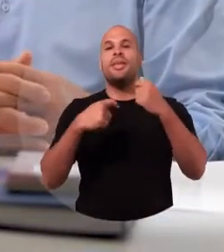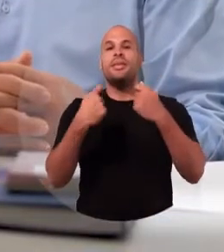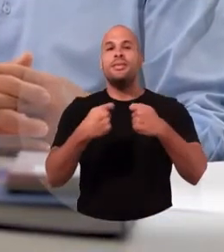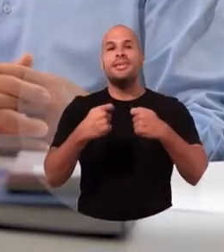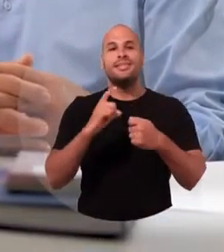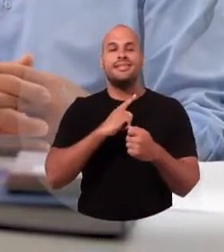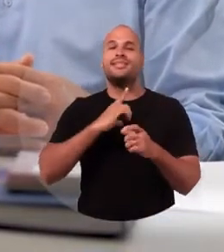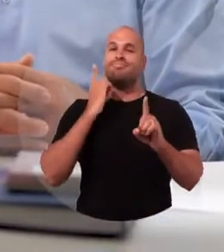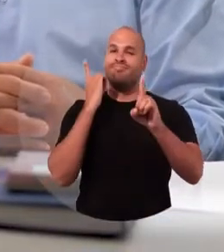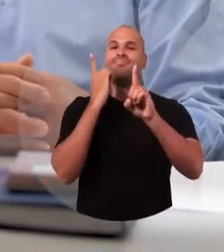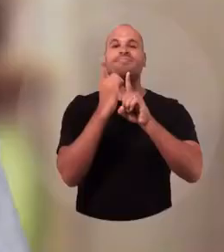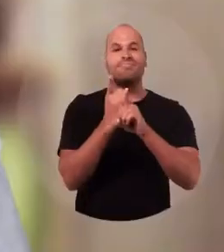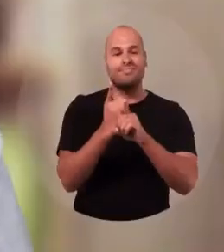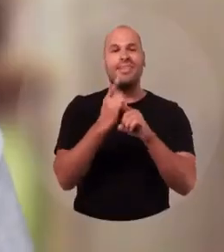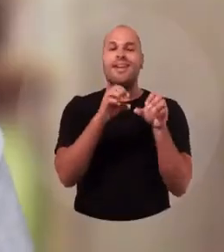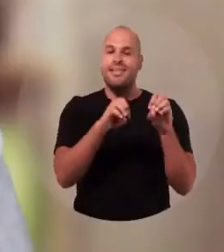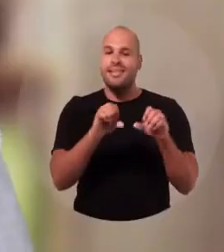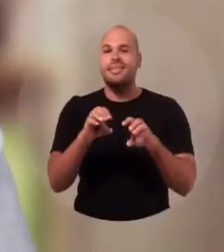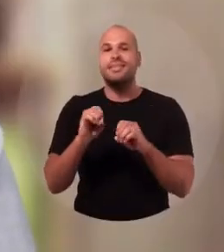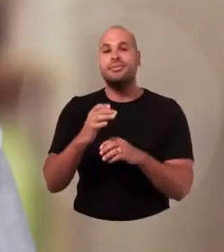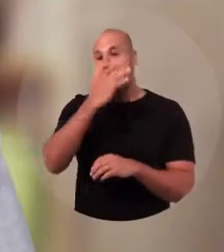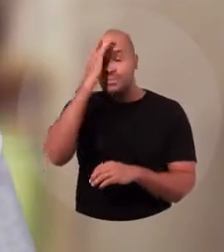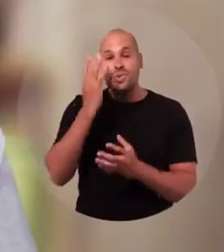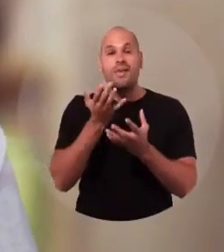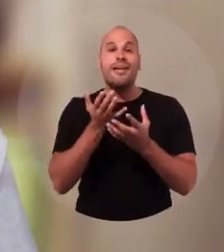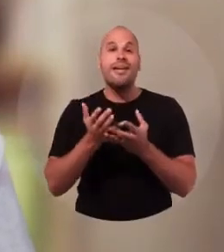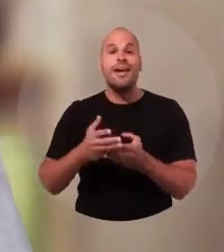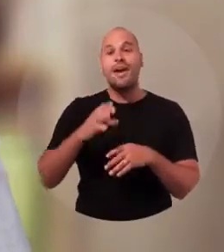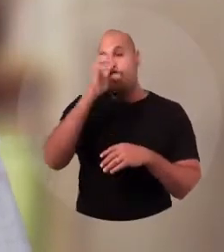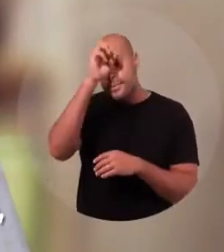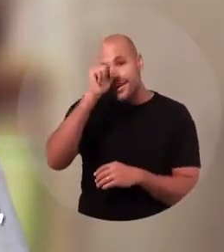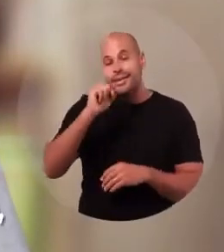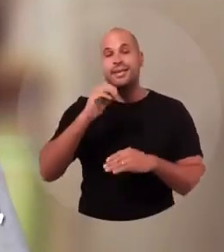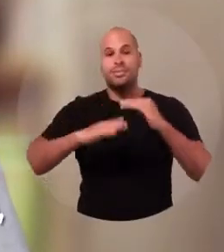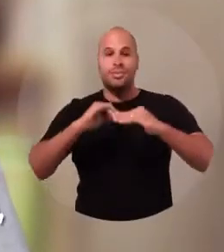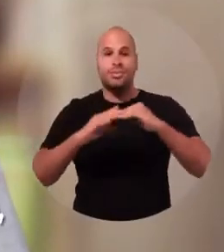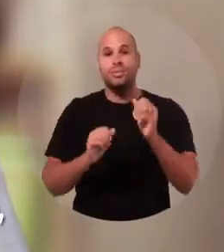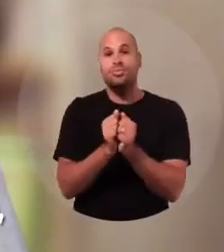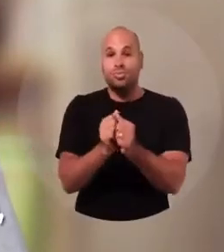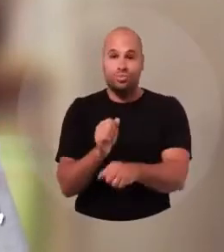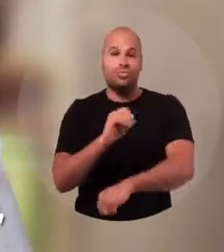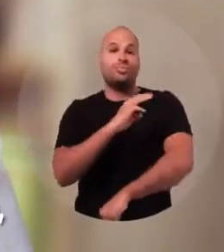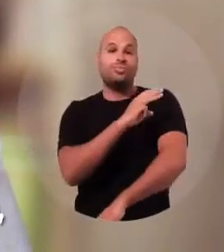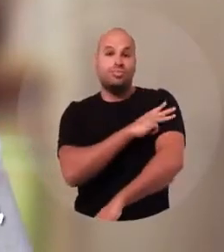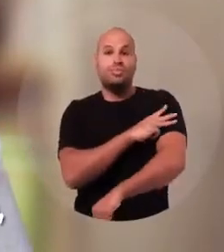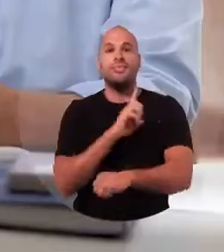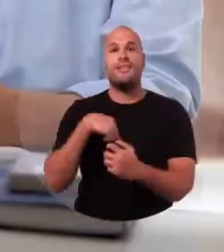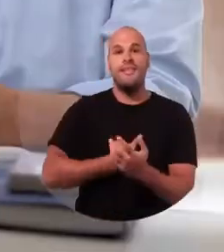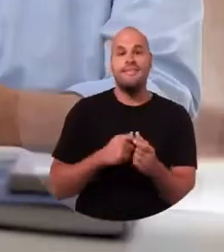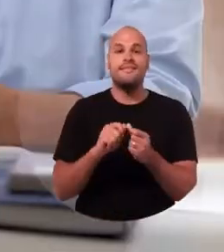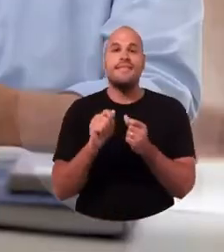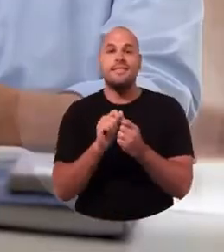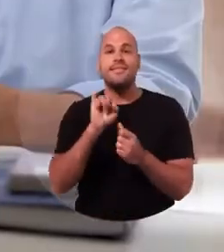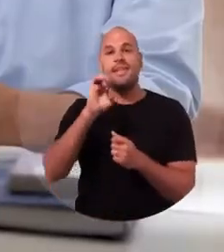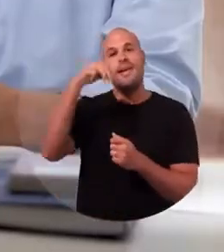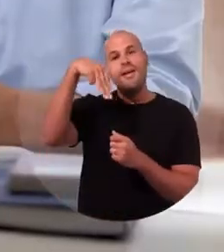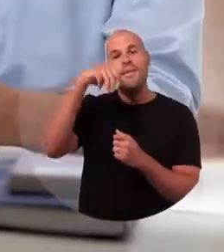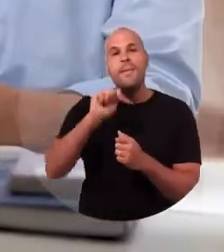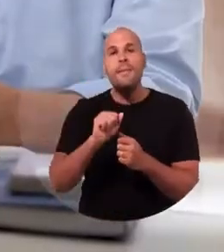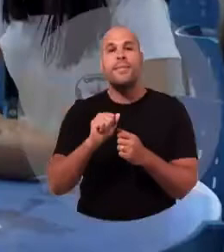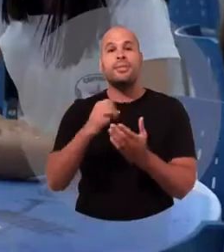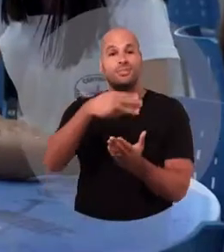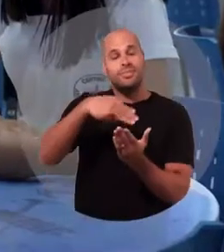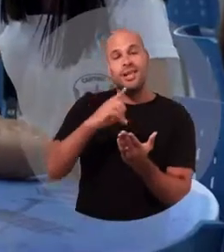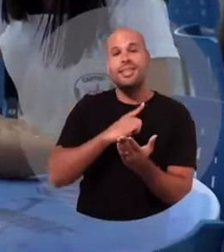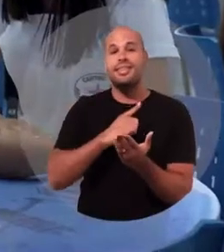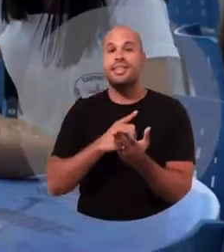é preciso ter acesso à educação. E para aqueles que querem aprender uma profissão junto com o ensino médio, nós fizemos os